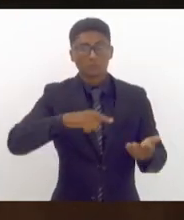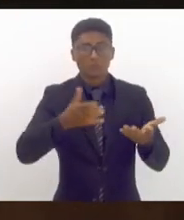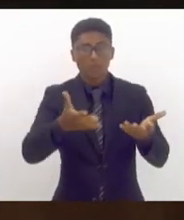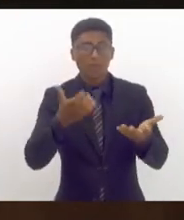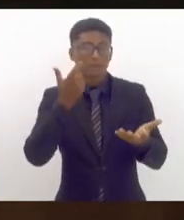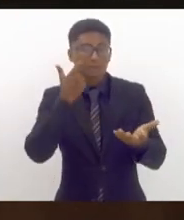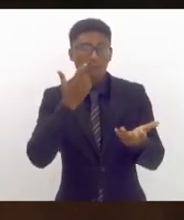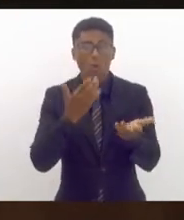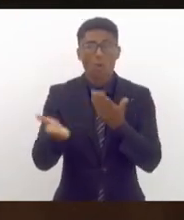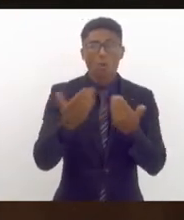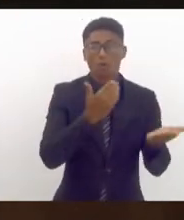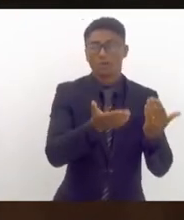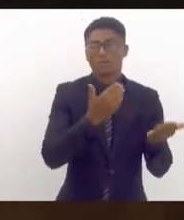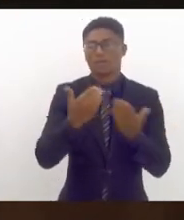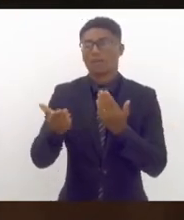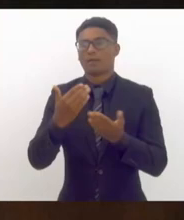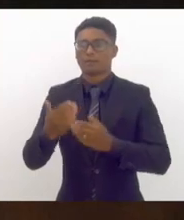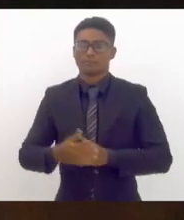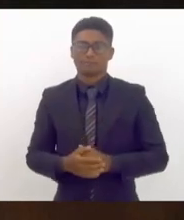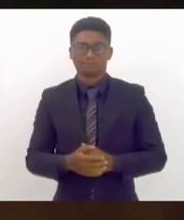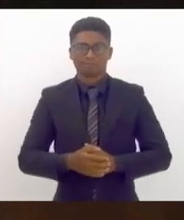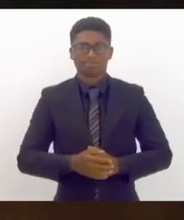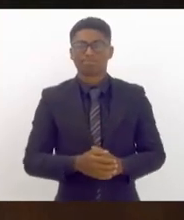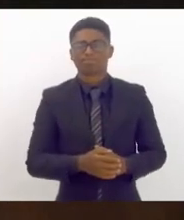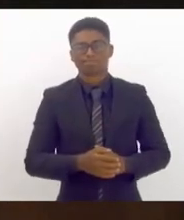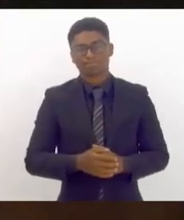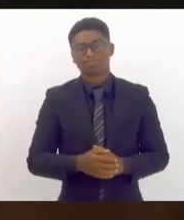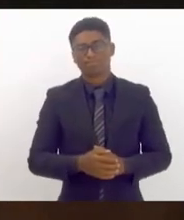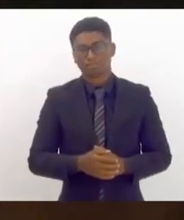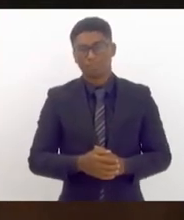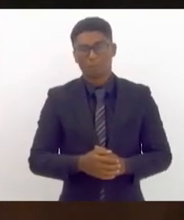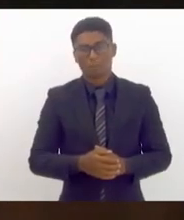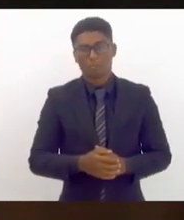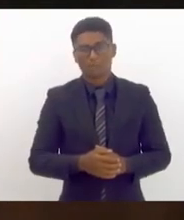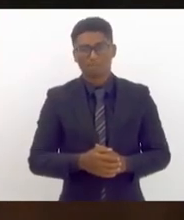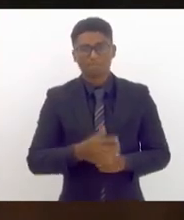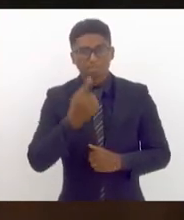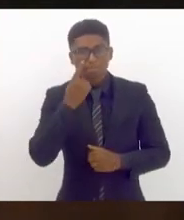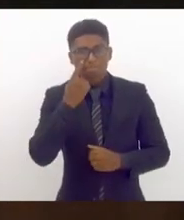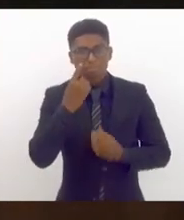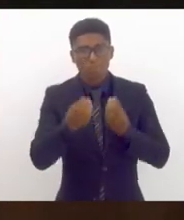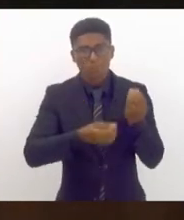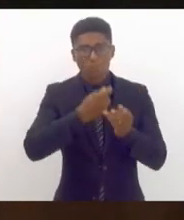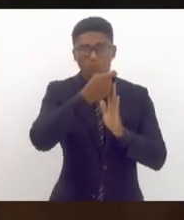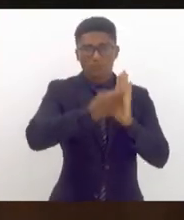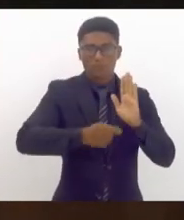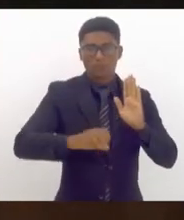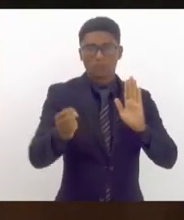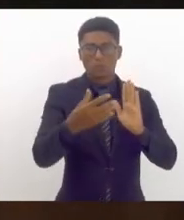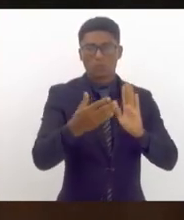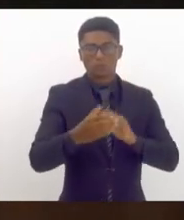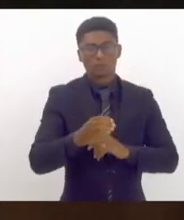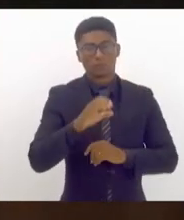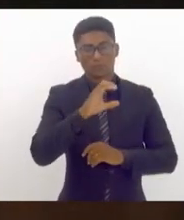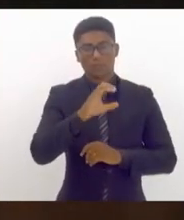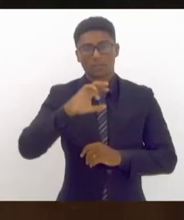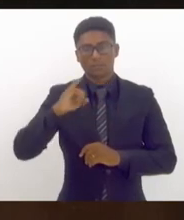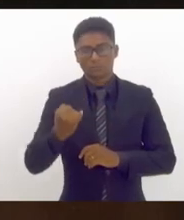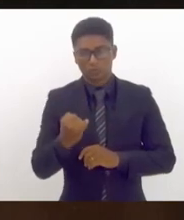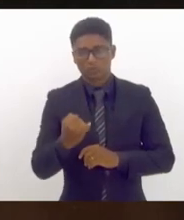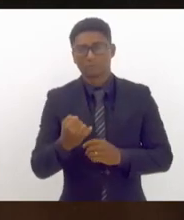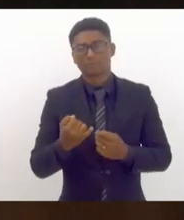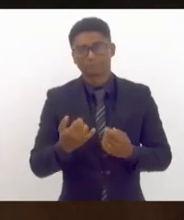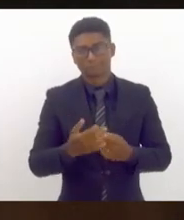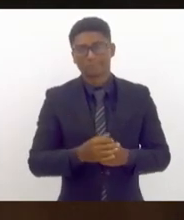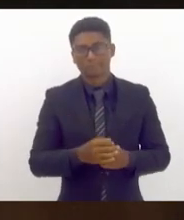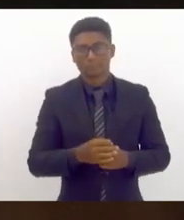alguma forma, ou nós podermos, de alguma forma, construir um novo texto com a CCJ, claro que com